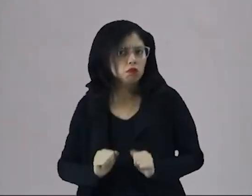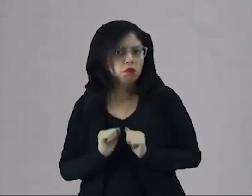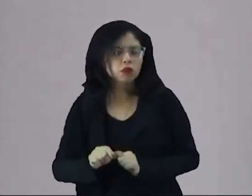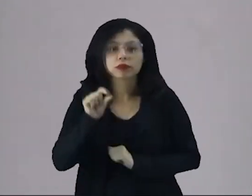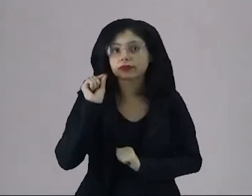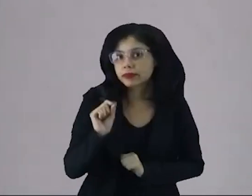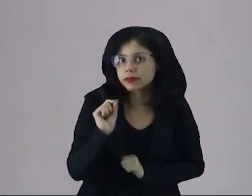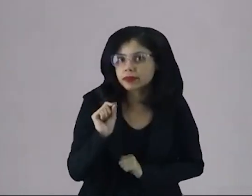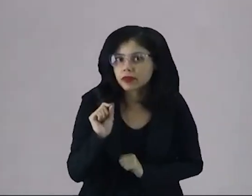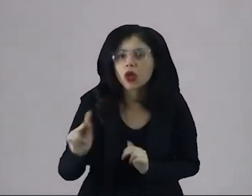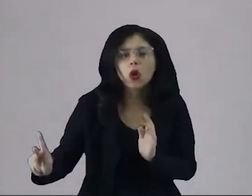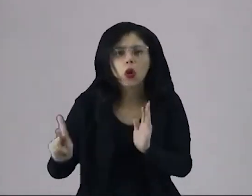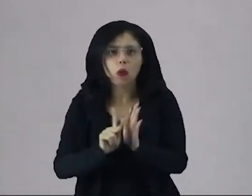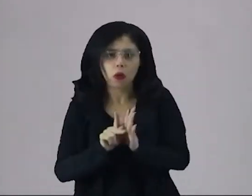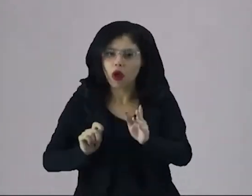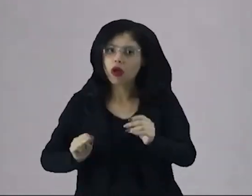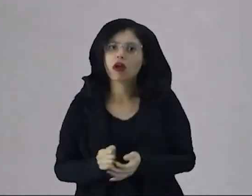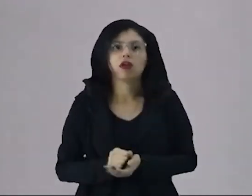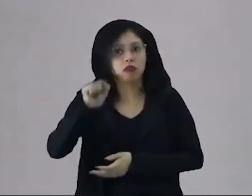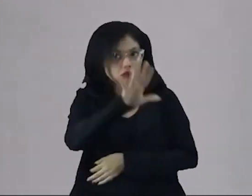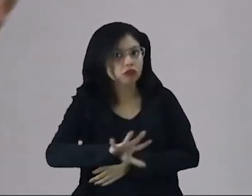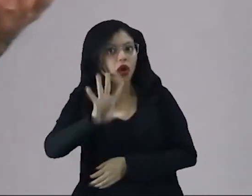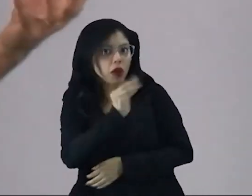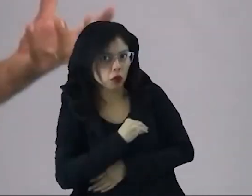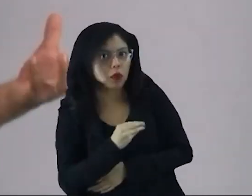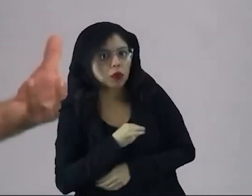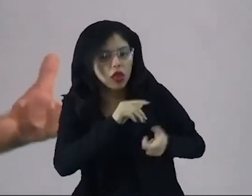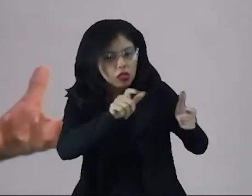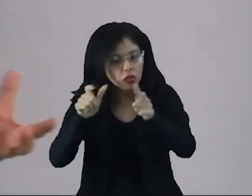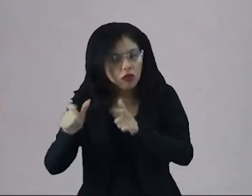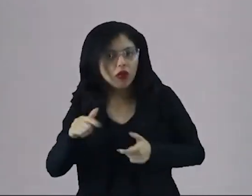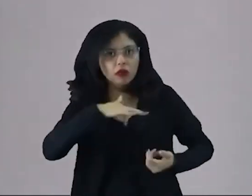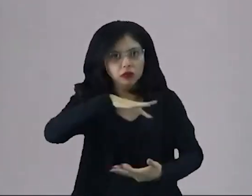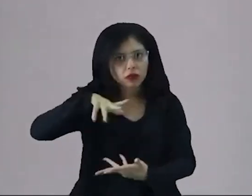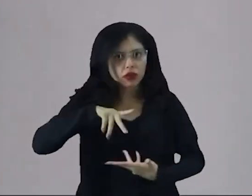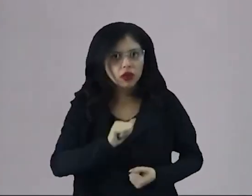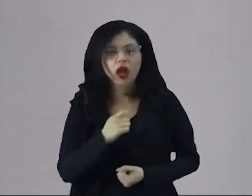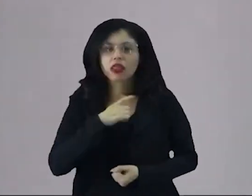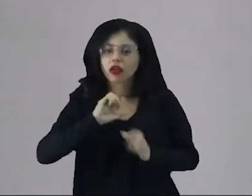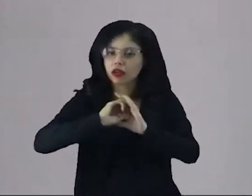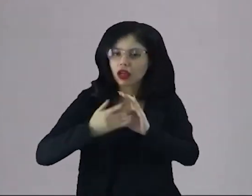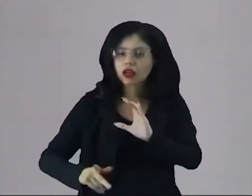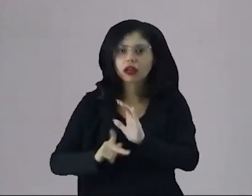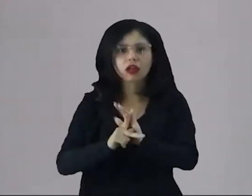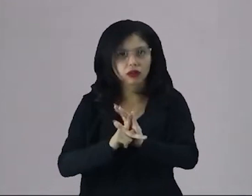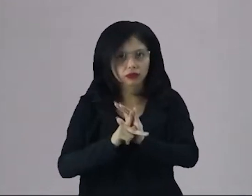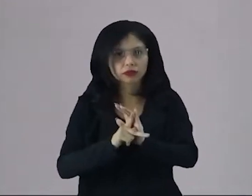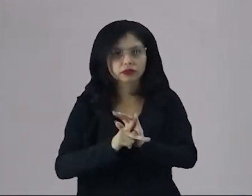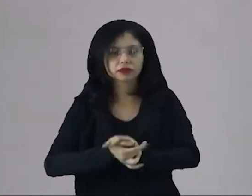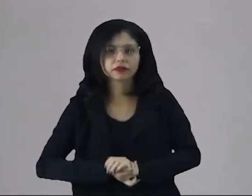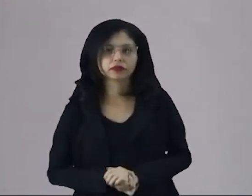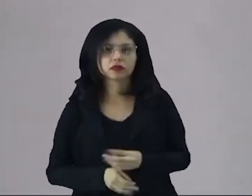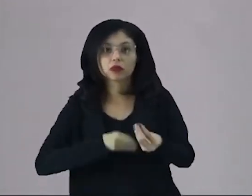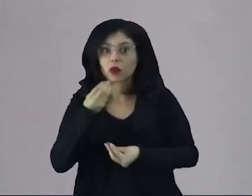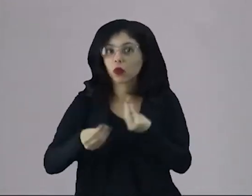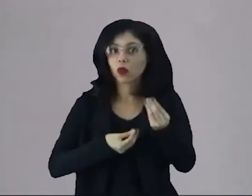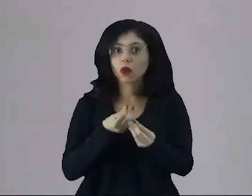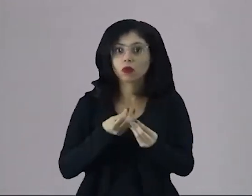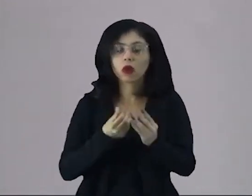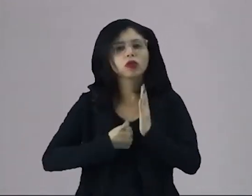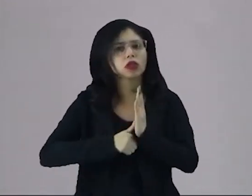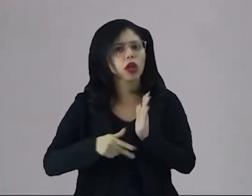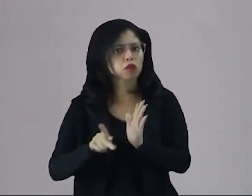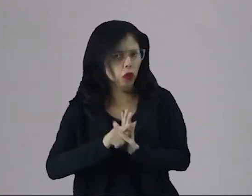que determinado domínio, em determinado local do planeta, eles tenham características próprias, como uma